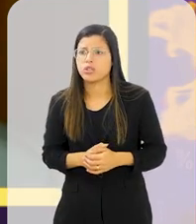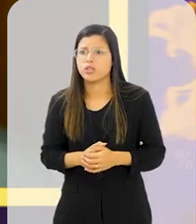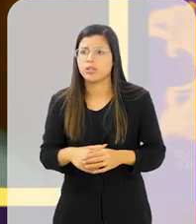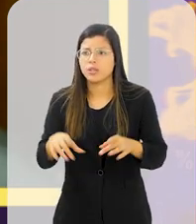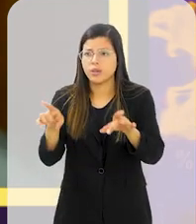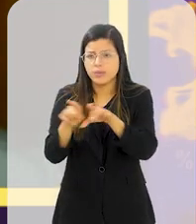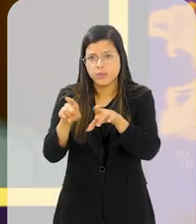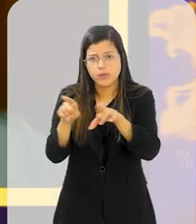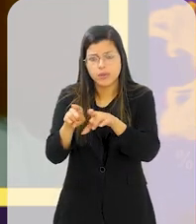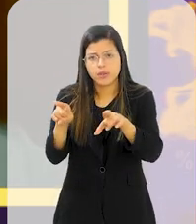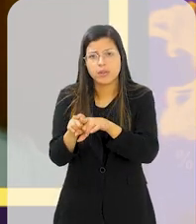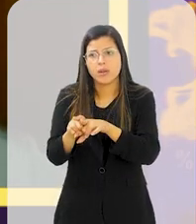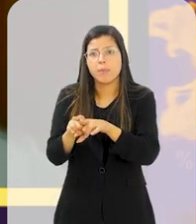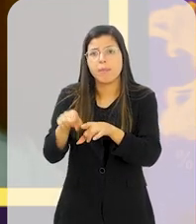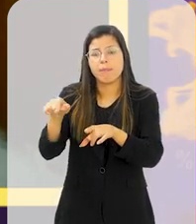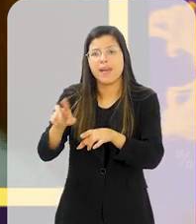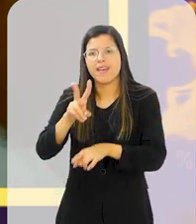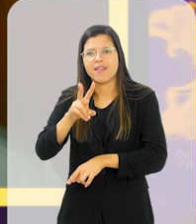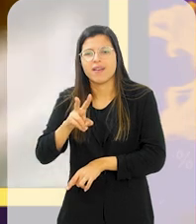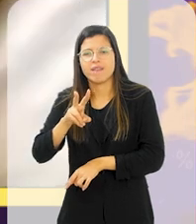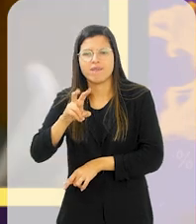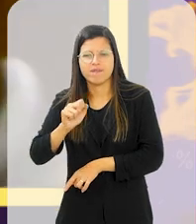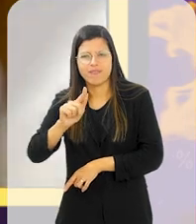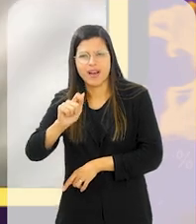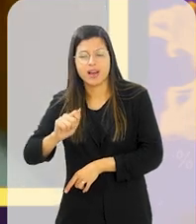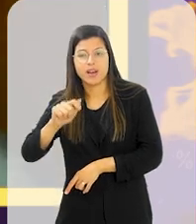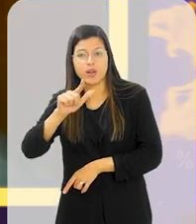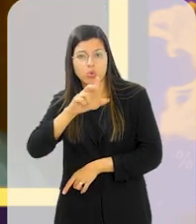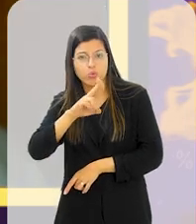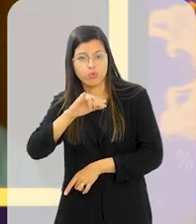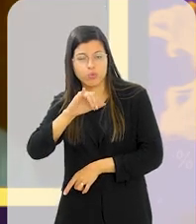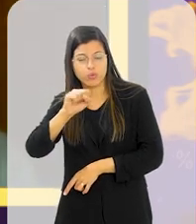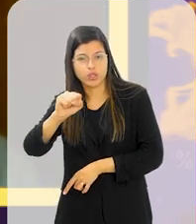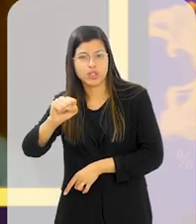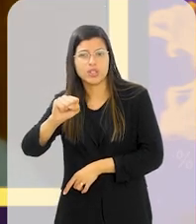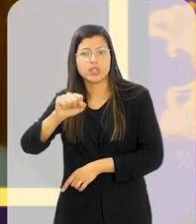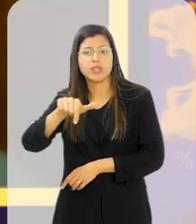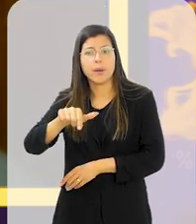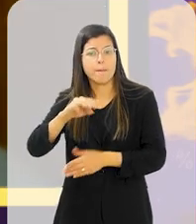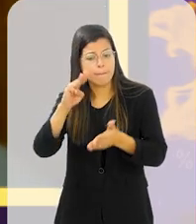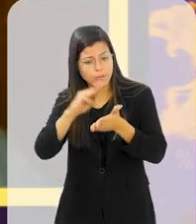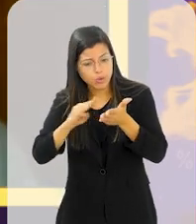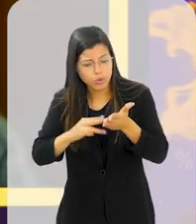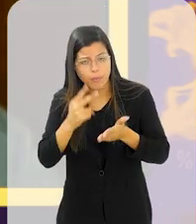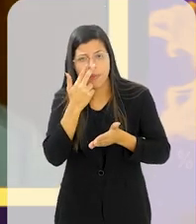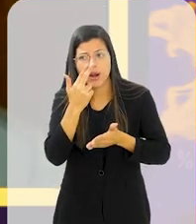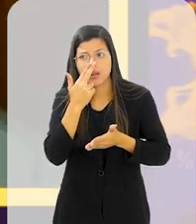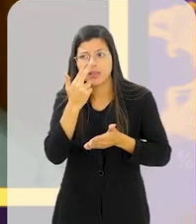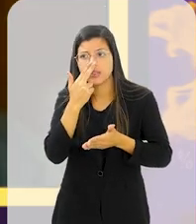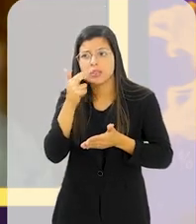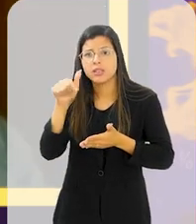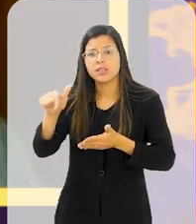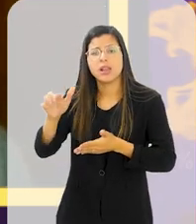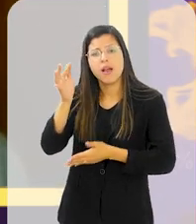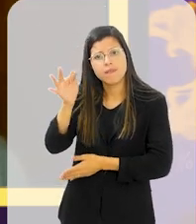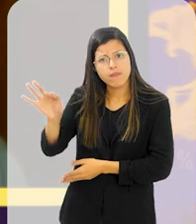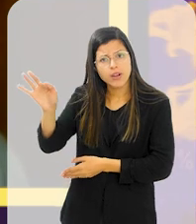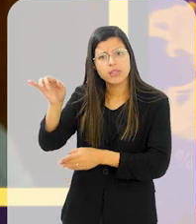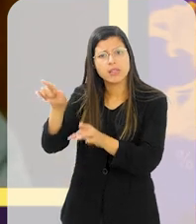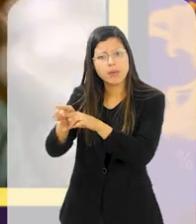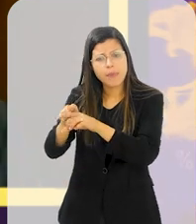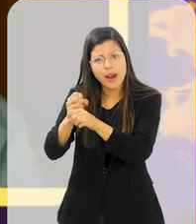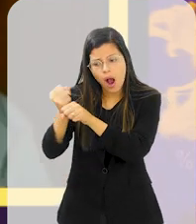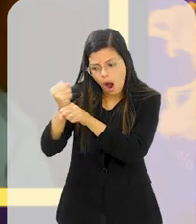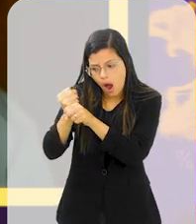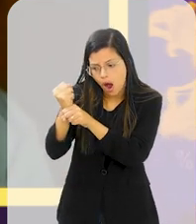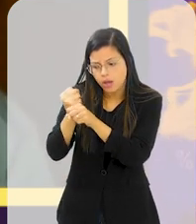assume uma seleção espanhola na vaga do Luis Enrique, dá sequência a um trabalho com uma metodologia muito parecida. Quantos anos tem o Deschamps na França?